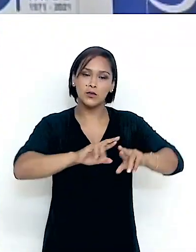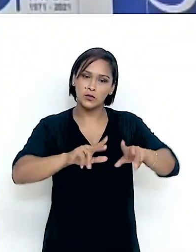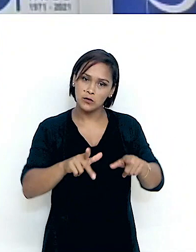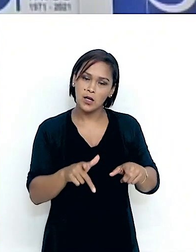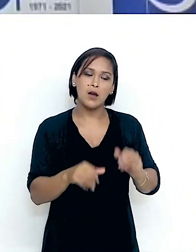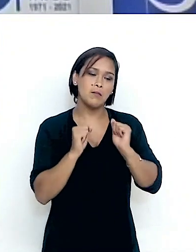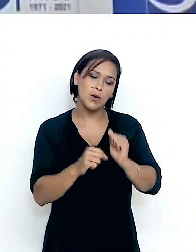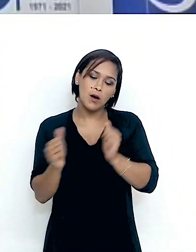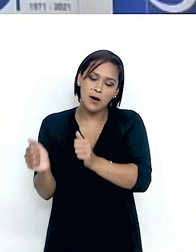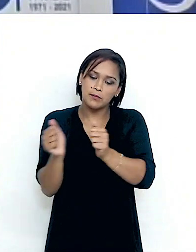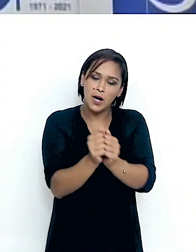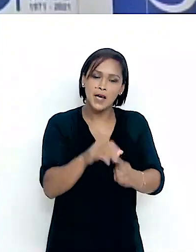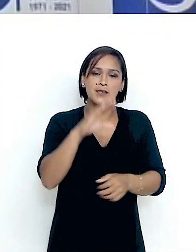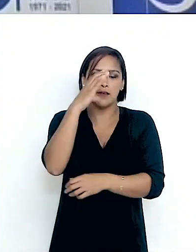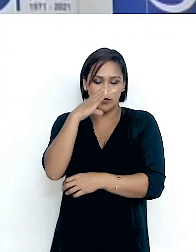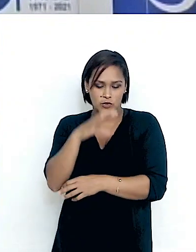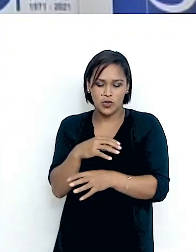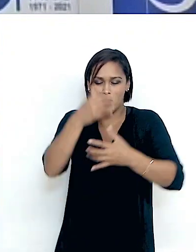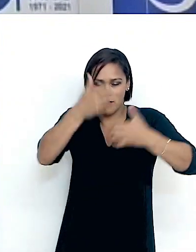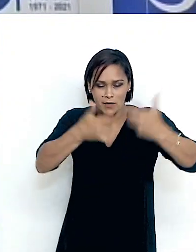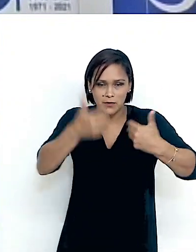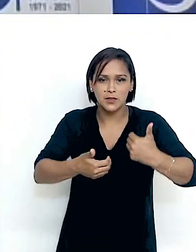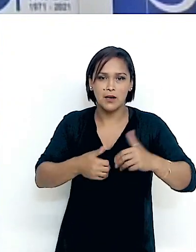fundamentadas de maneira mais científica, mais correta.